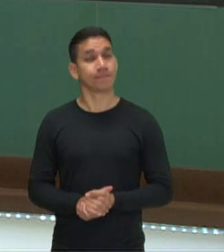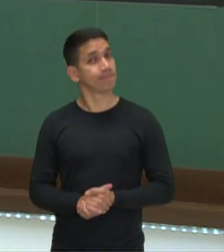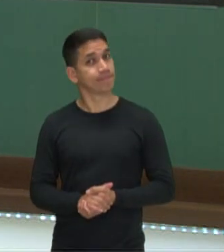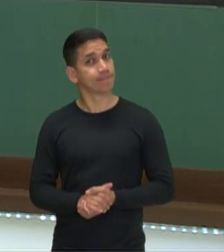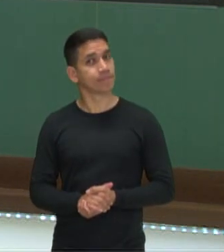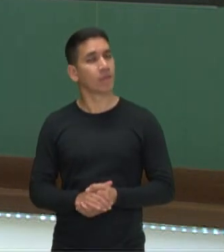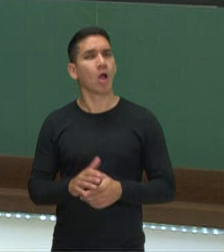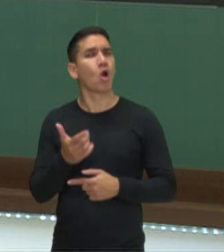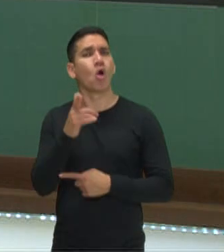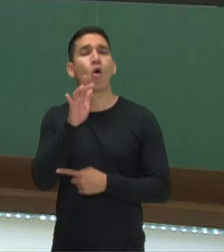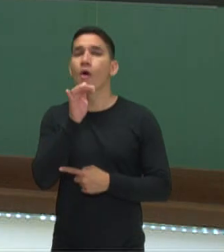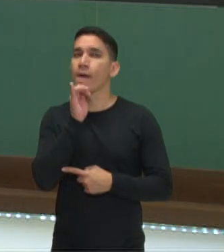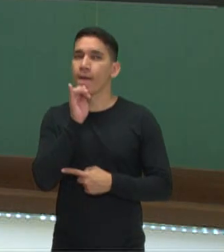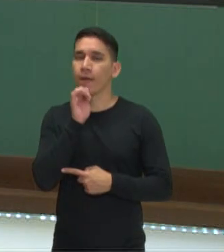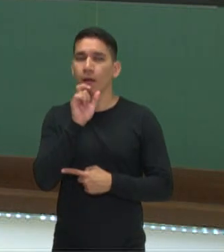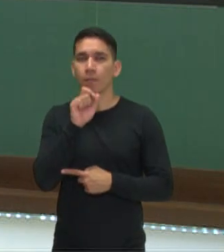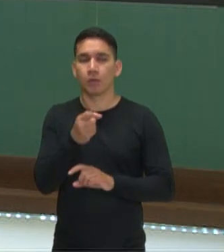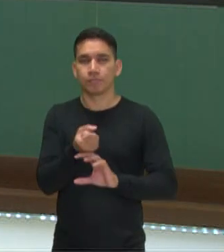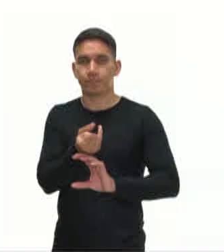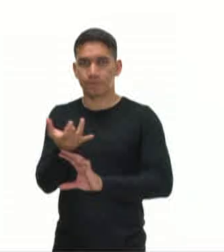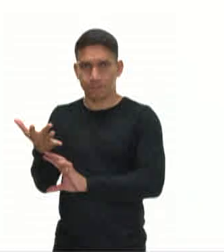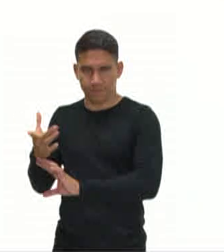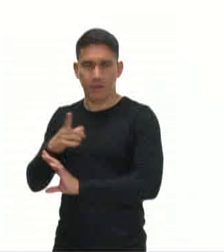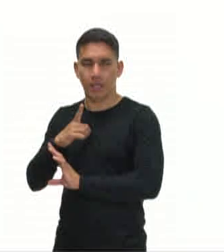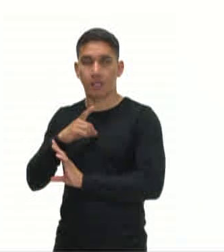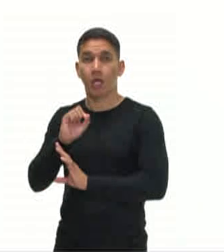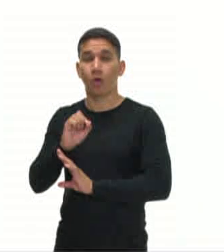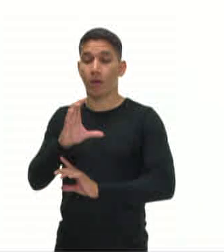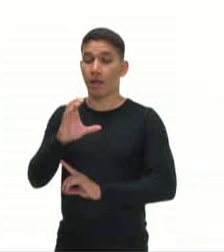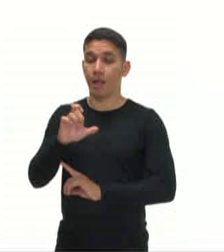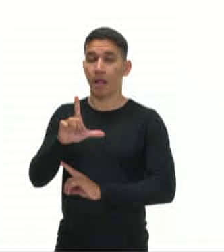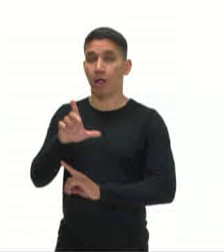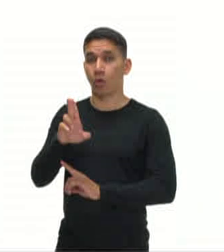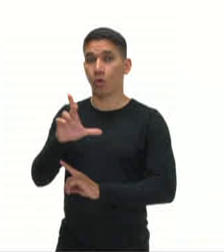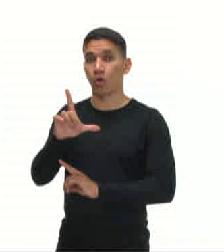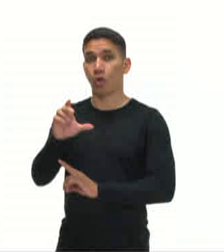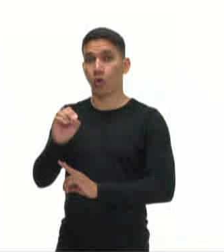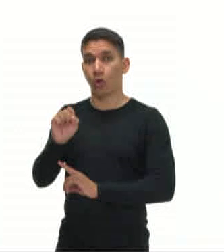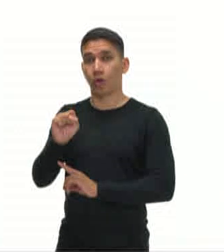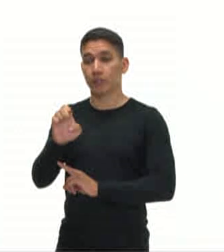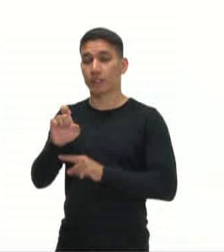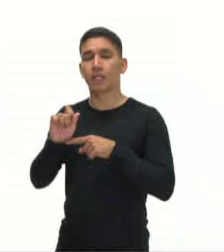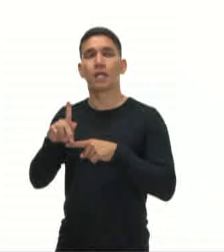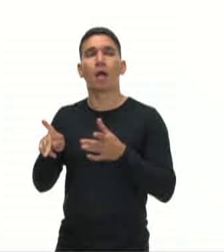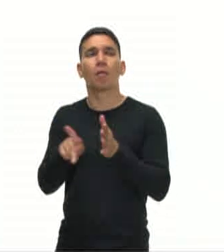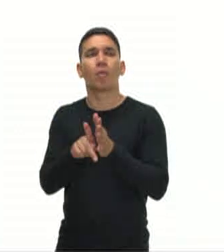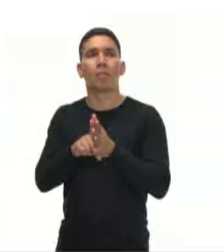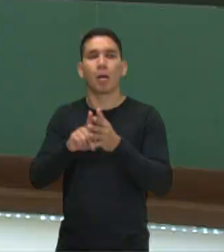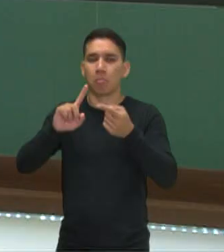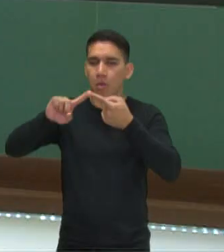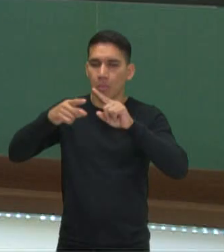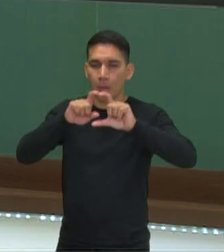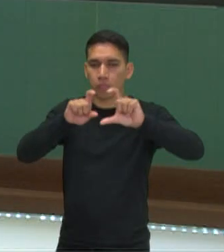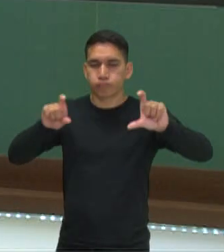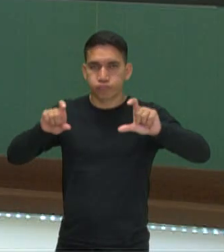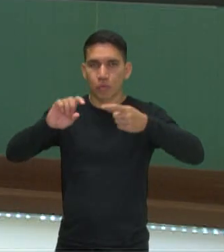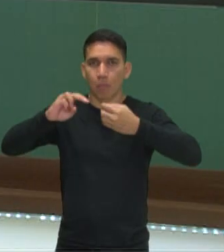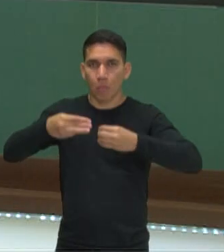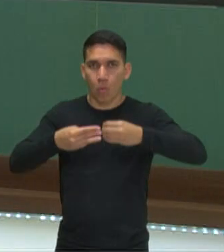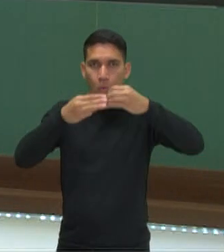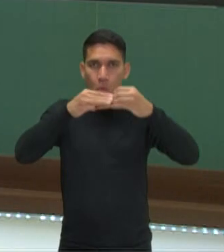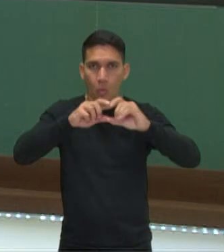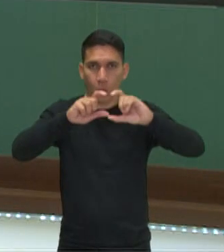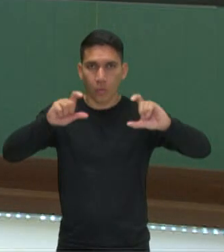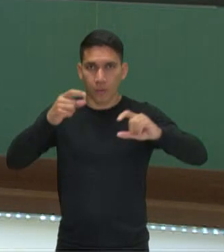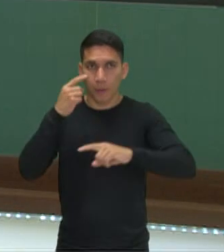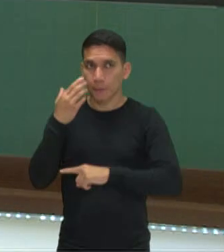Mais alguns exemplos de polímeros. A celulose, aqui nós temos a fórmula molecular mínima da